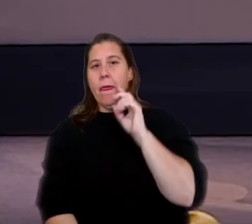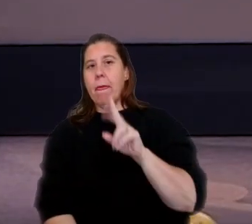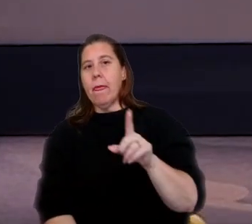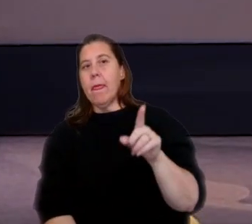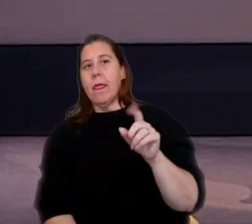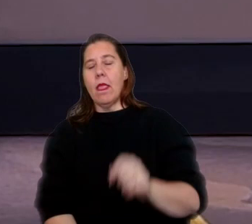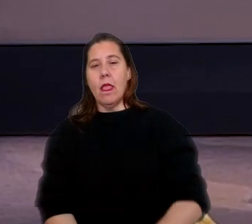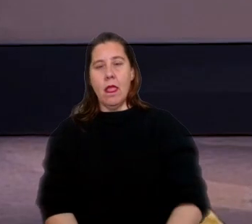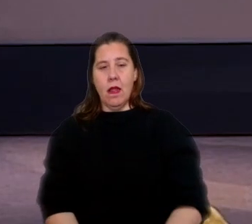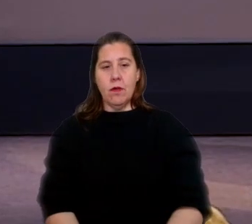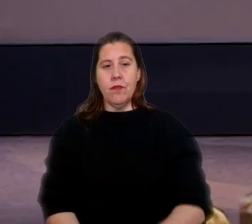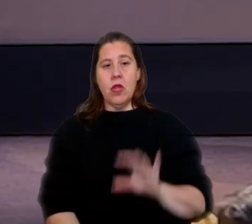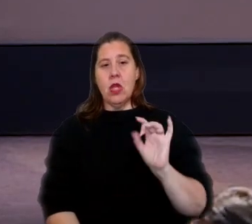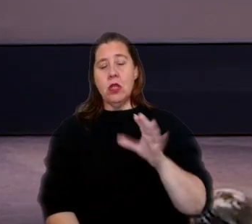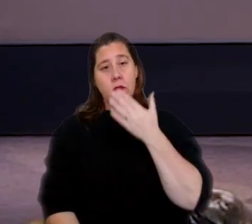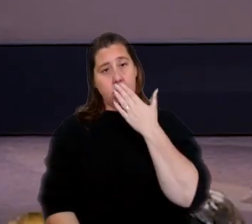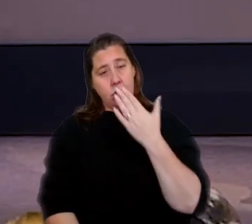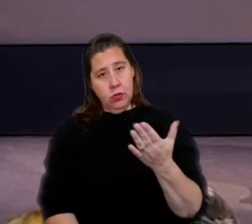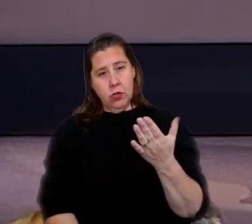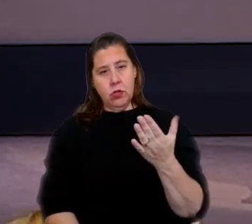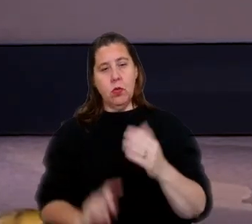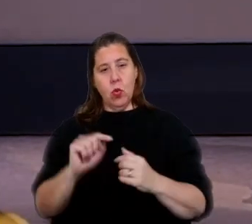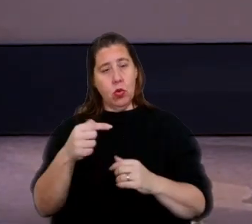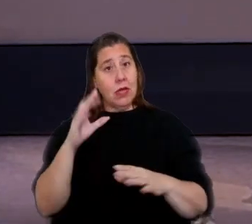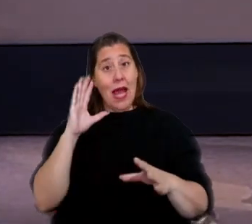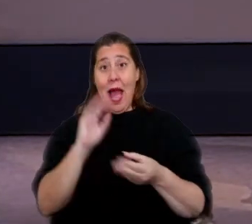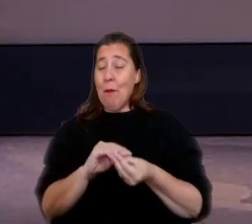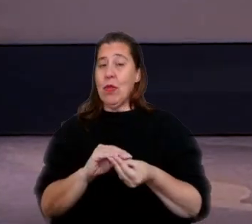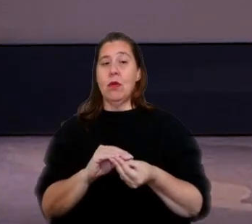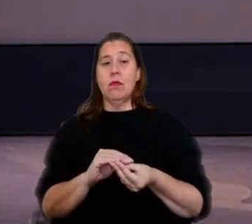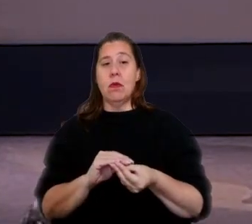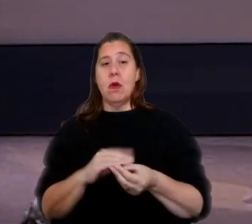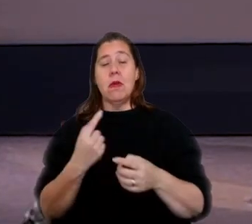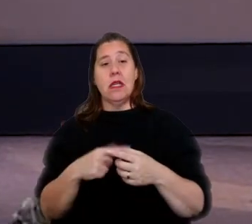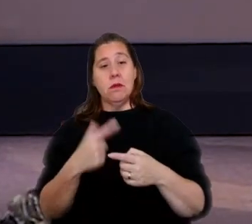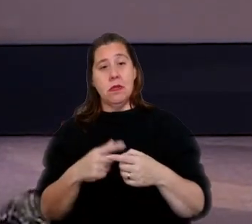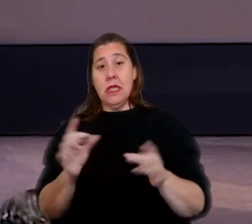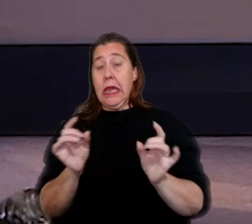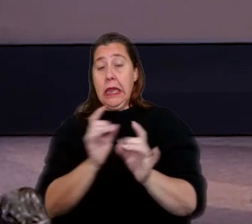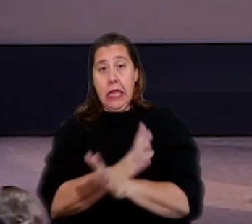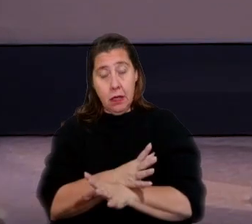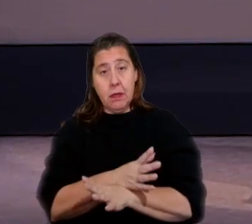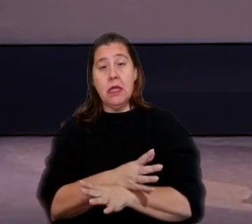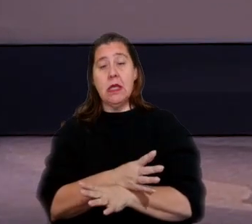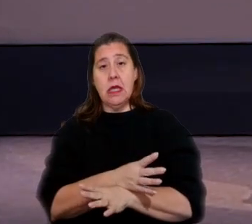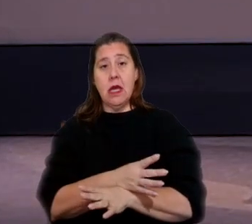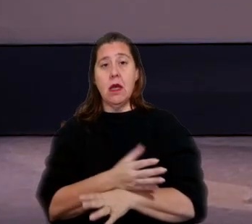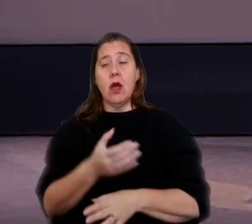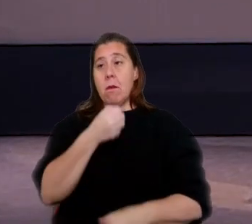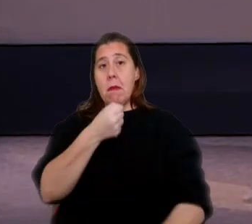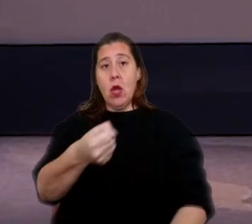Ela aqui, olha. Eu só vou então pedir para os próximos serem breves, a gente tem que